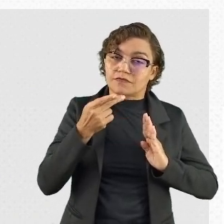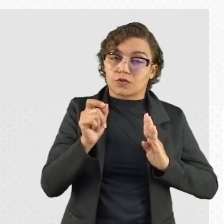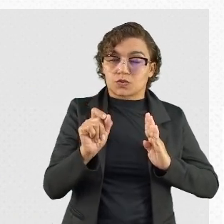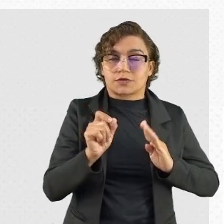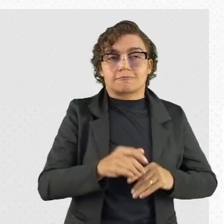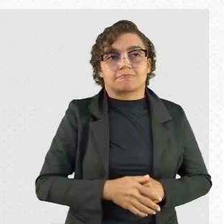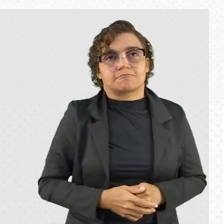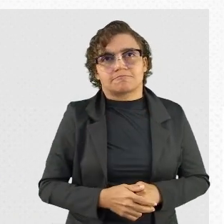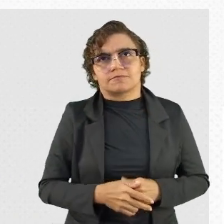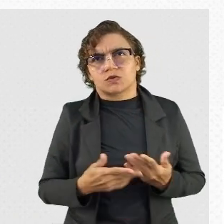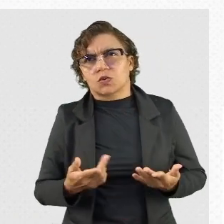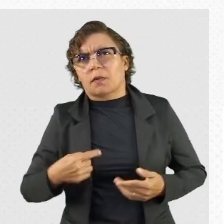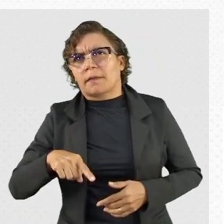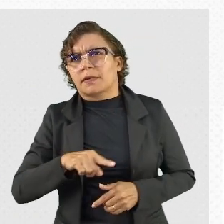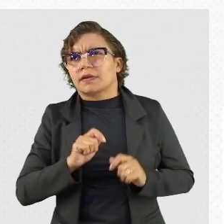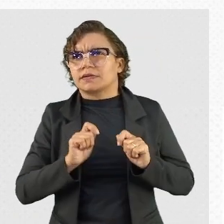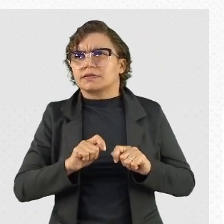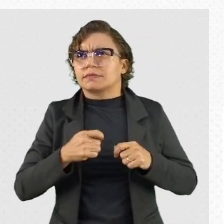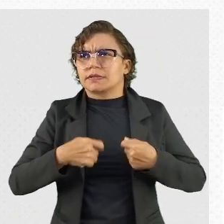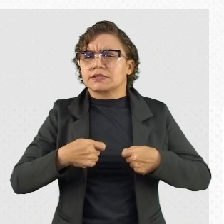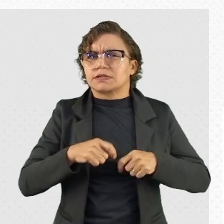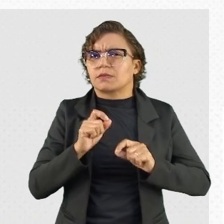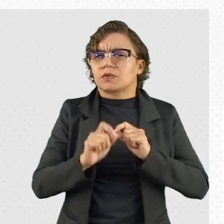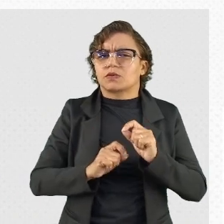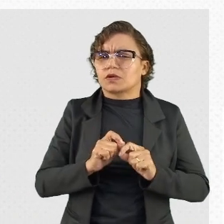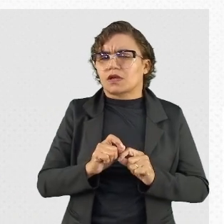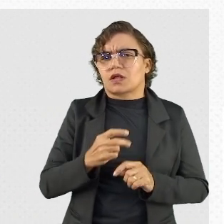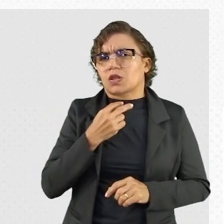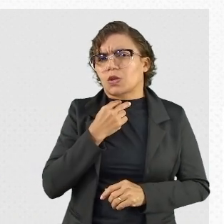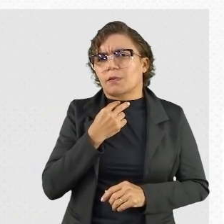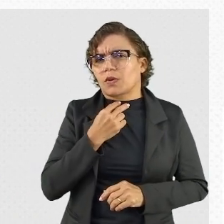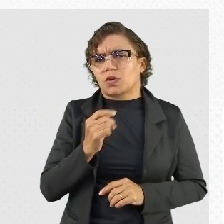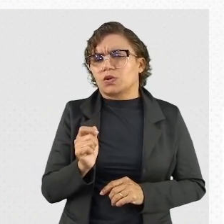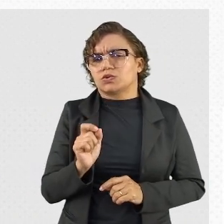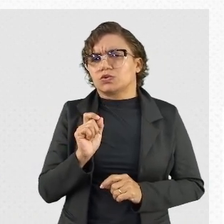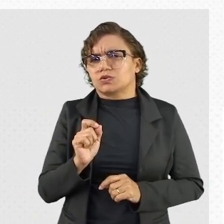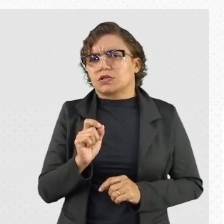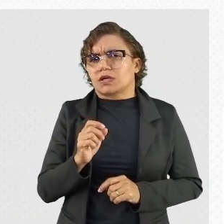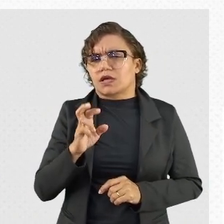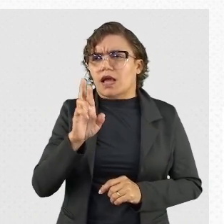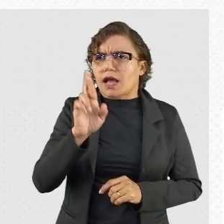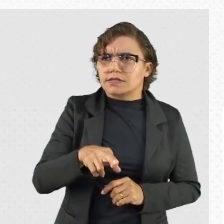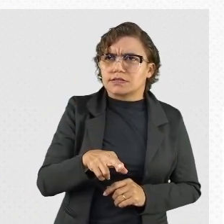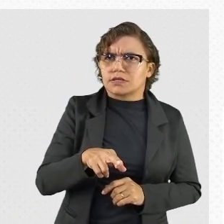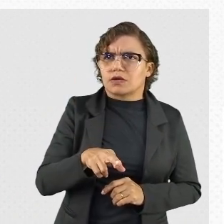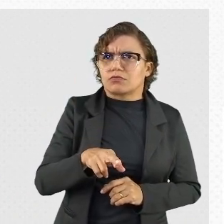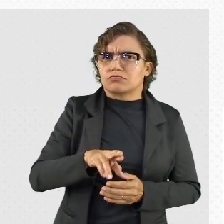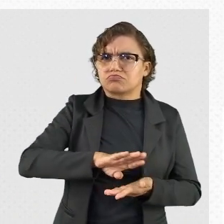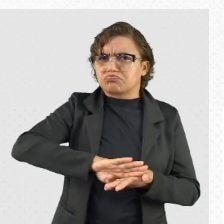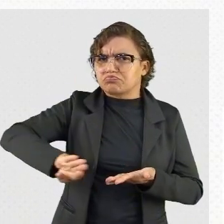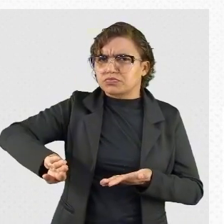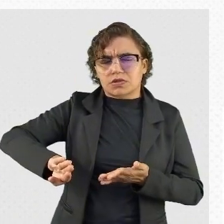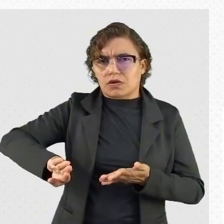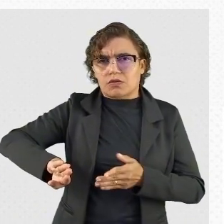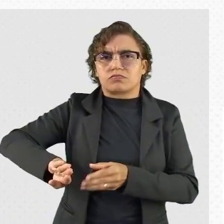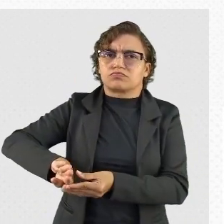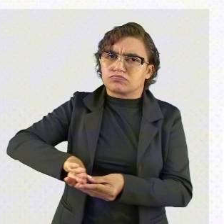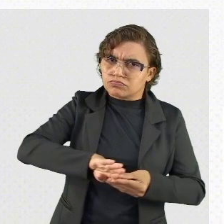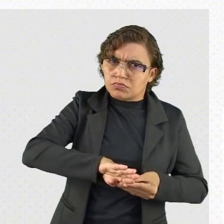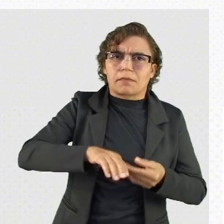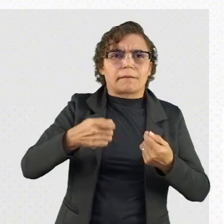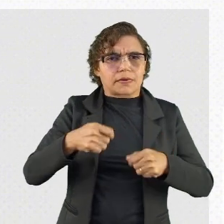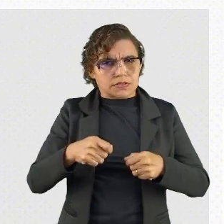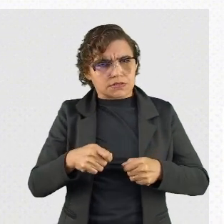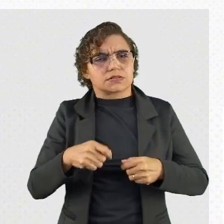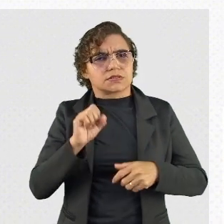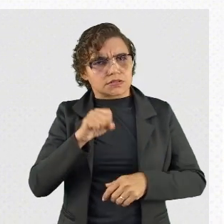peraí, a gente precisa, a gente não pode descartar completamente a razão, a gente precisa dela, ela é fundamental. Então